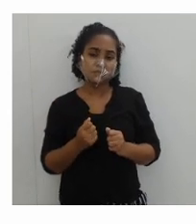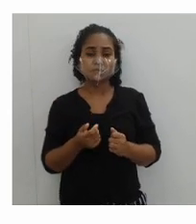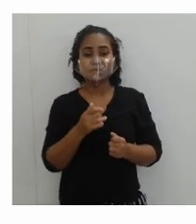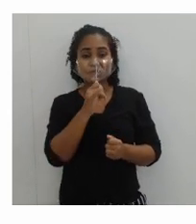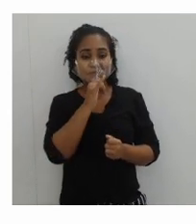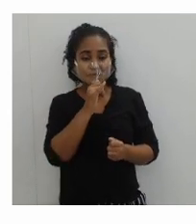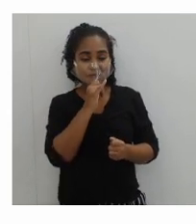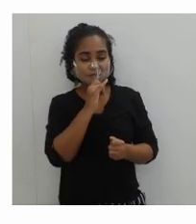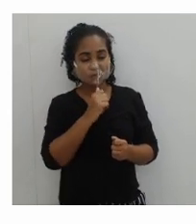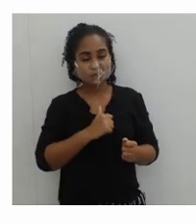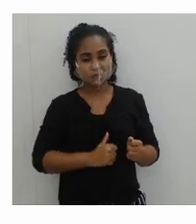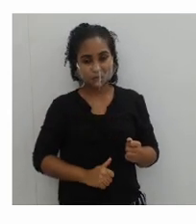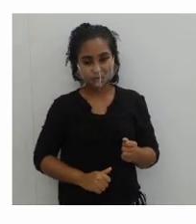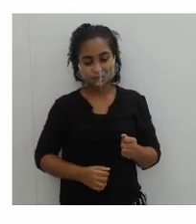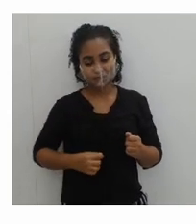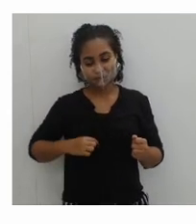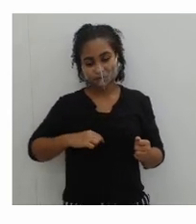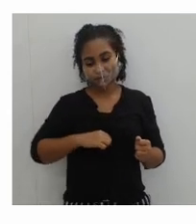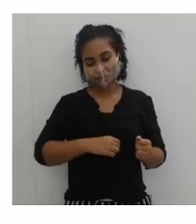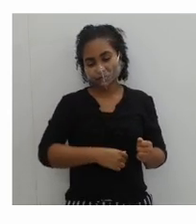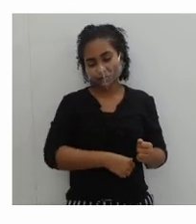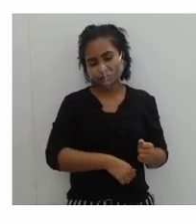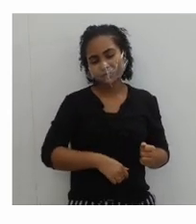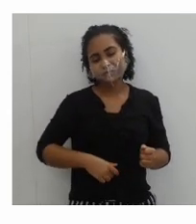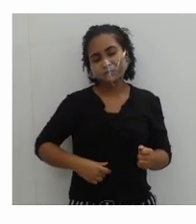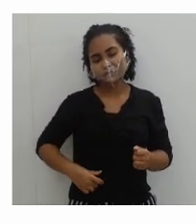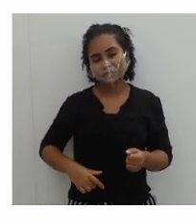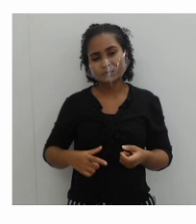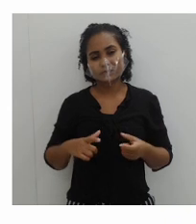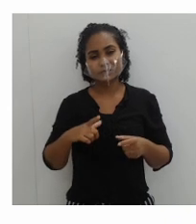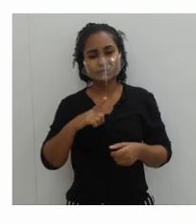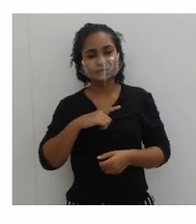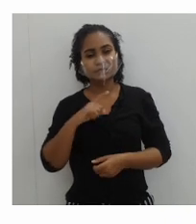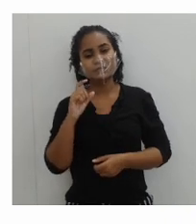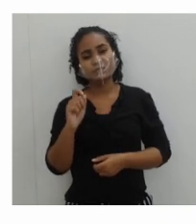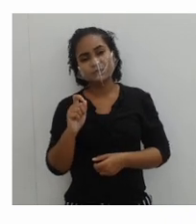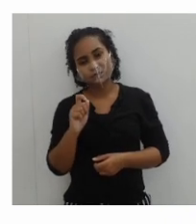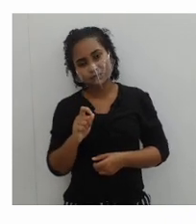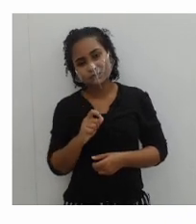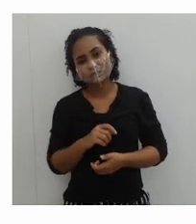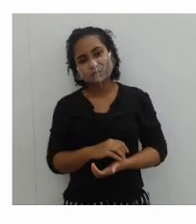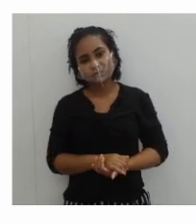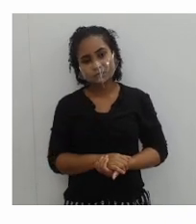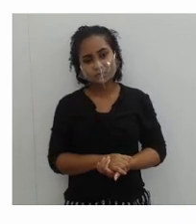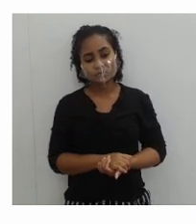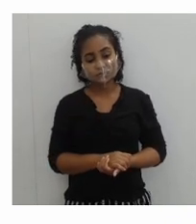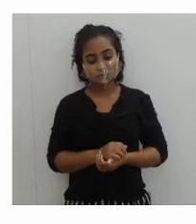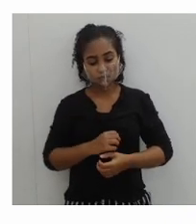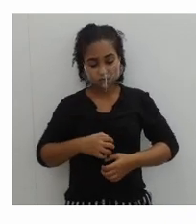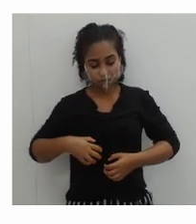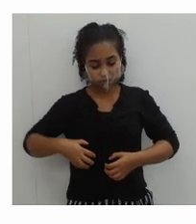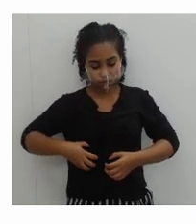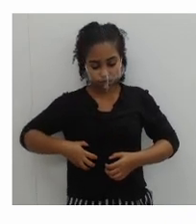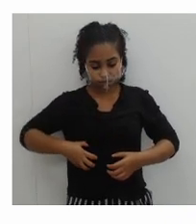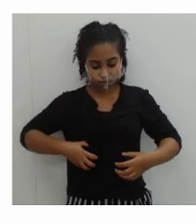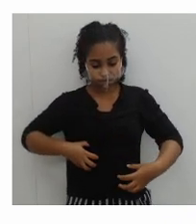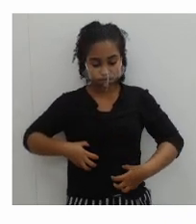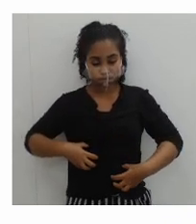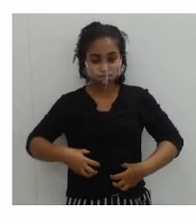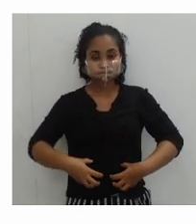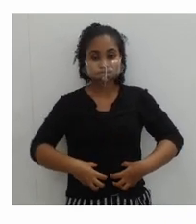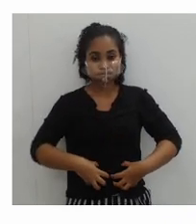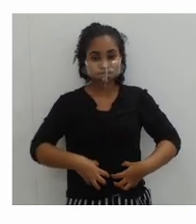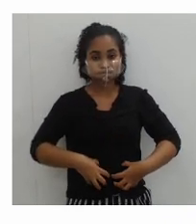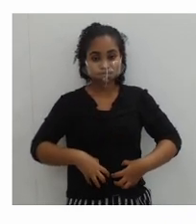Ascaris lumbricoide. E dentro de você a gente vai ter a eclosão desses ovos com